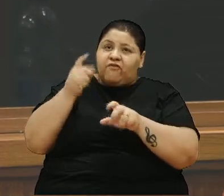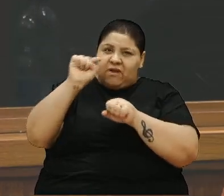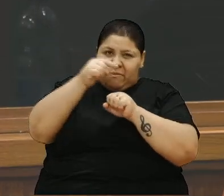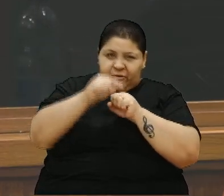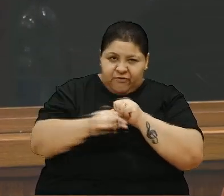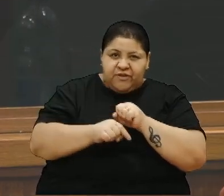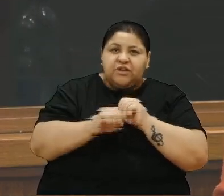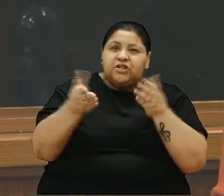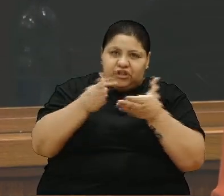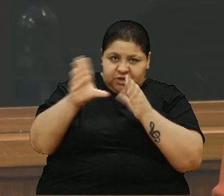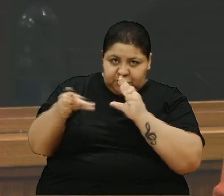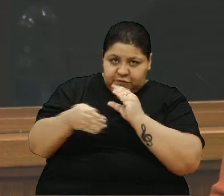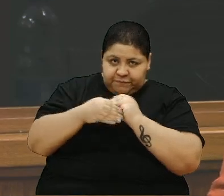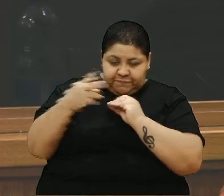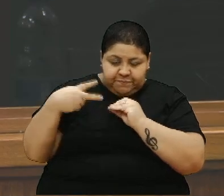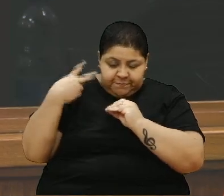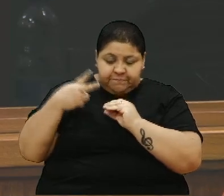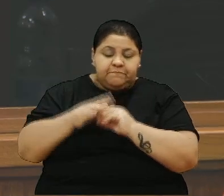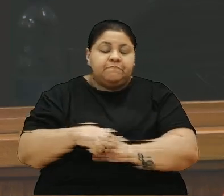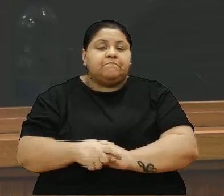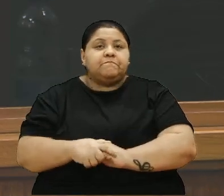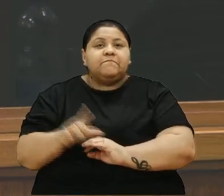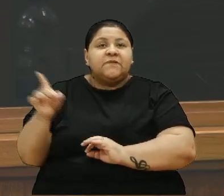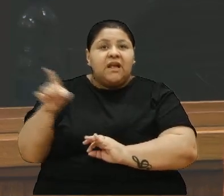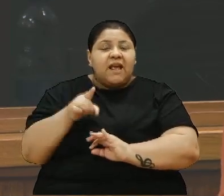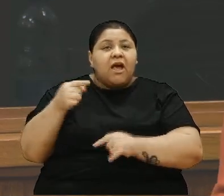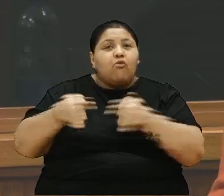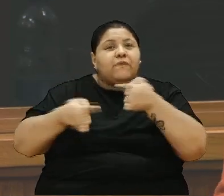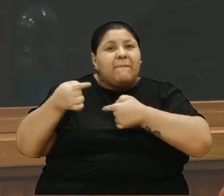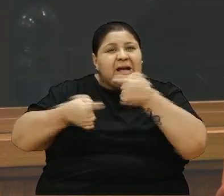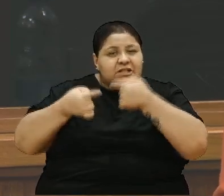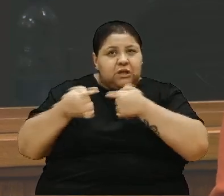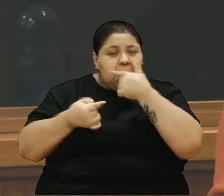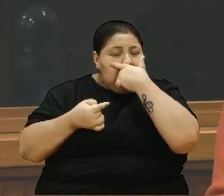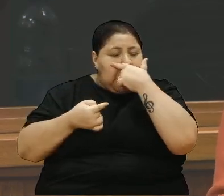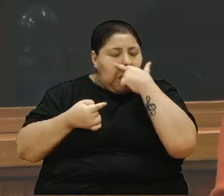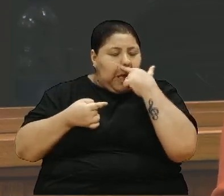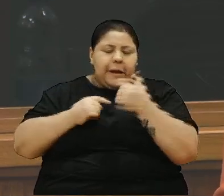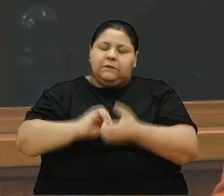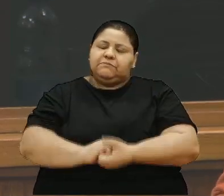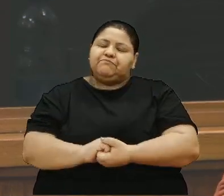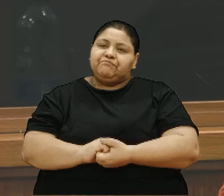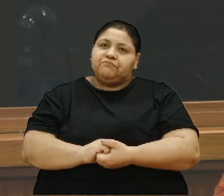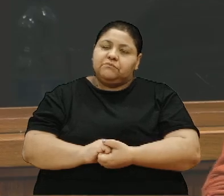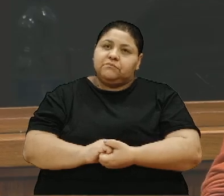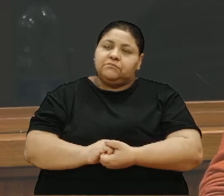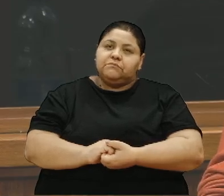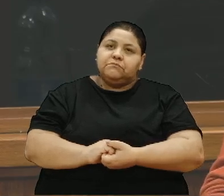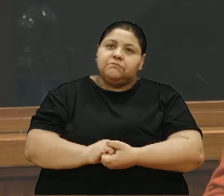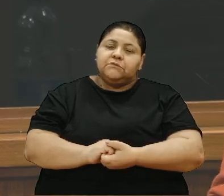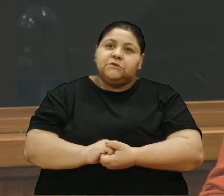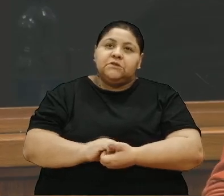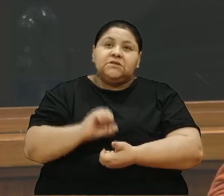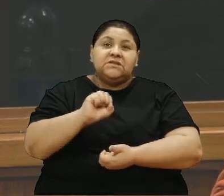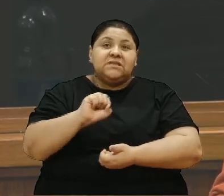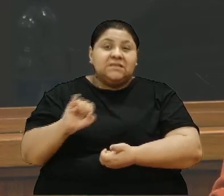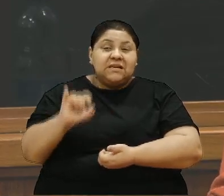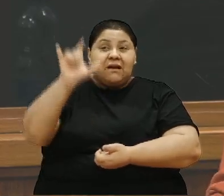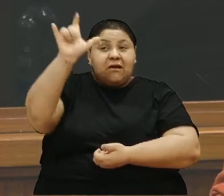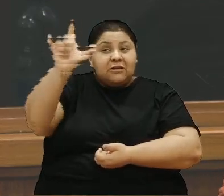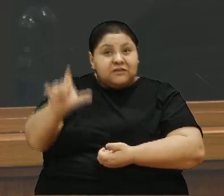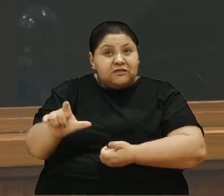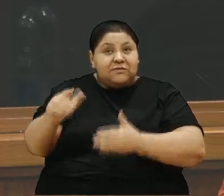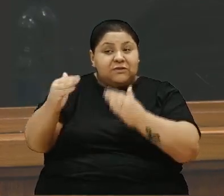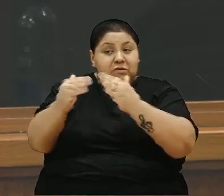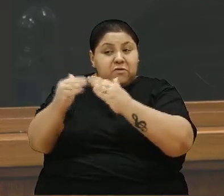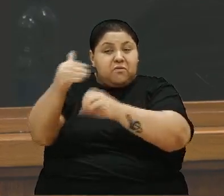parte, vereadora, que é um debate que, se a as pessoas em situação